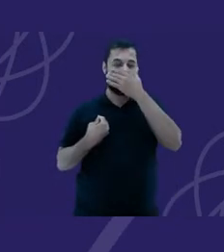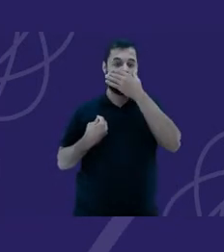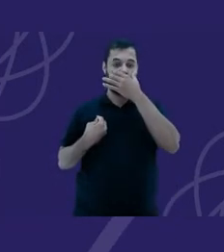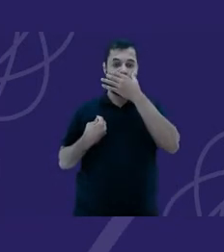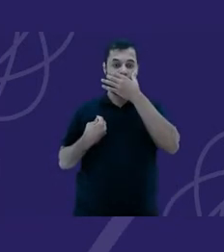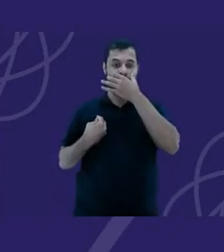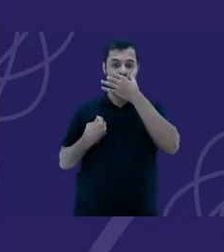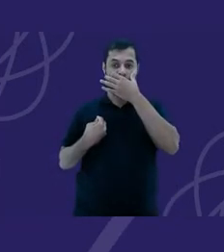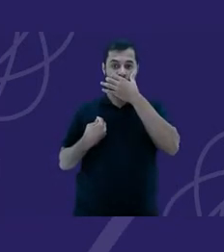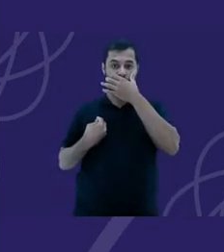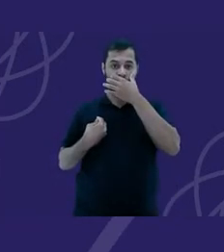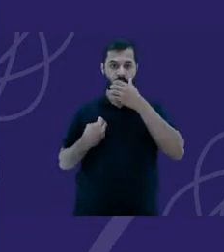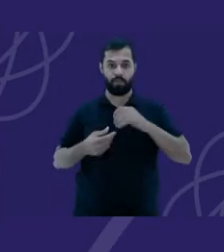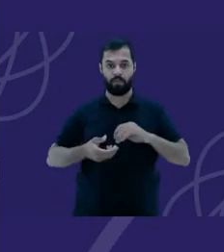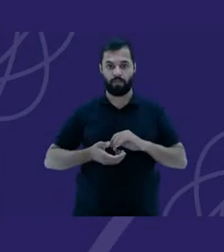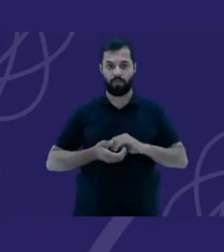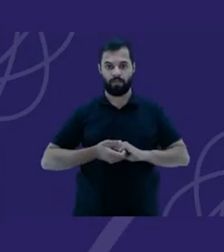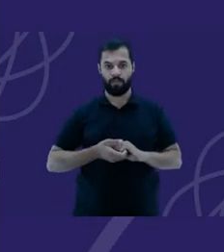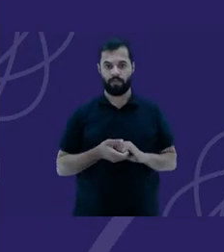e Tecnologia da Fiocruz.